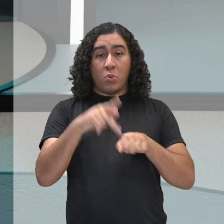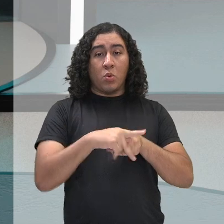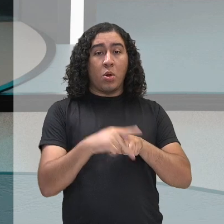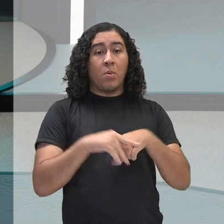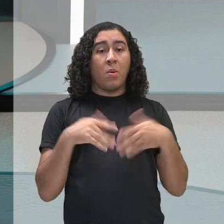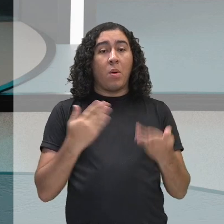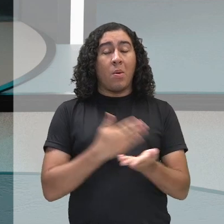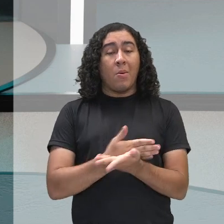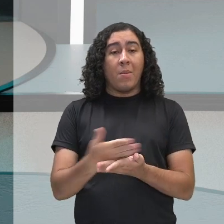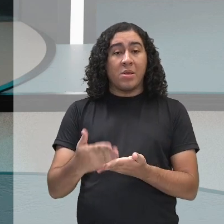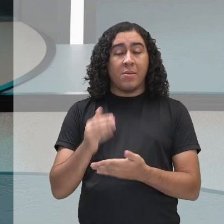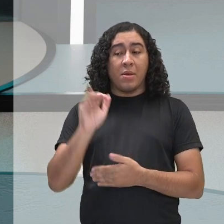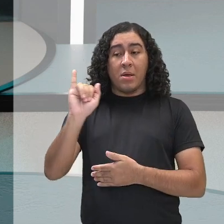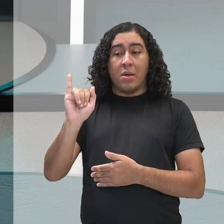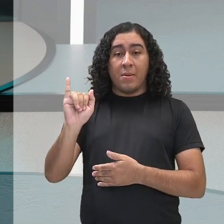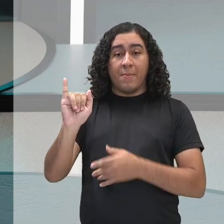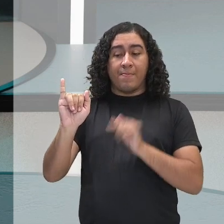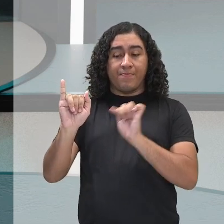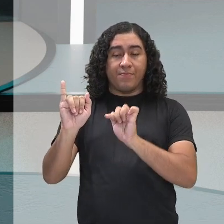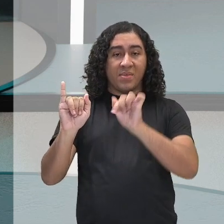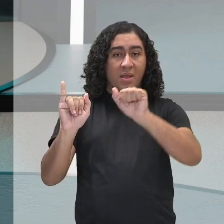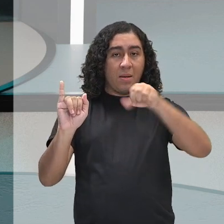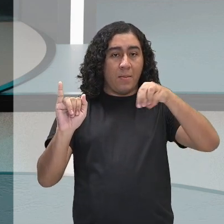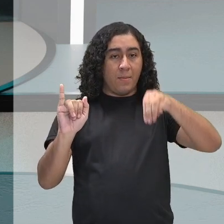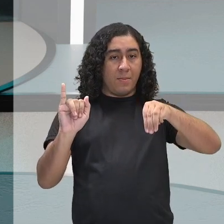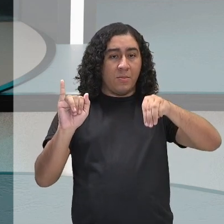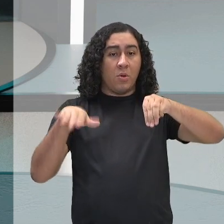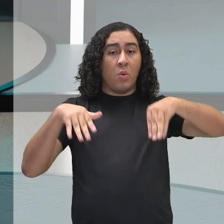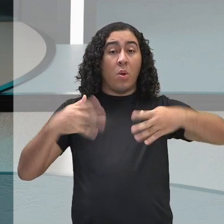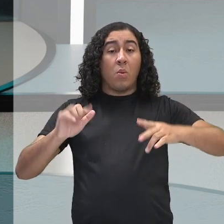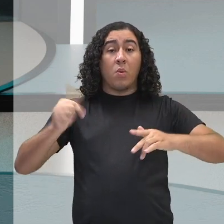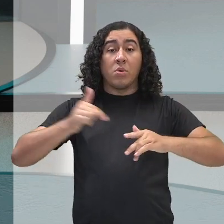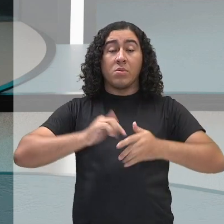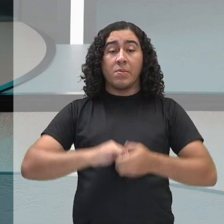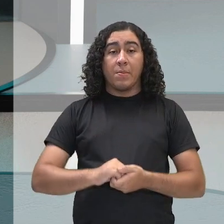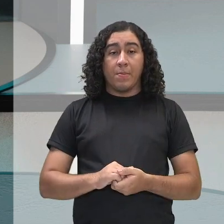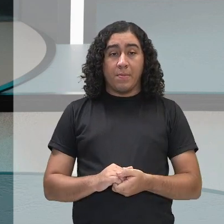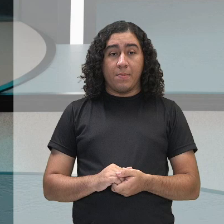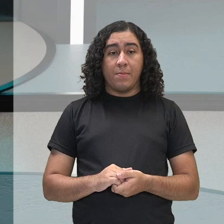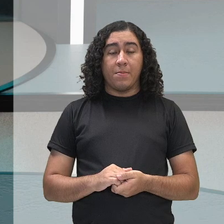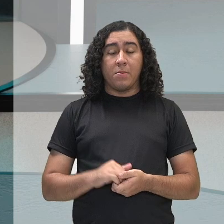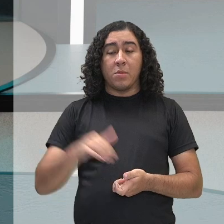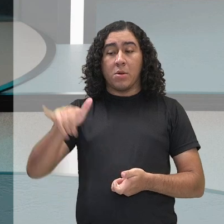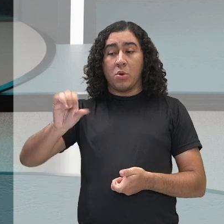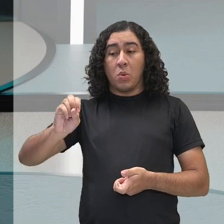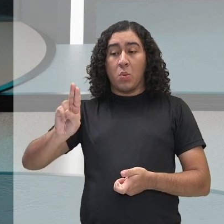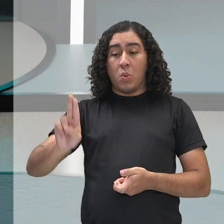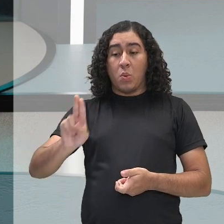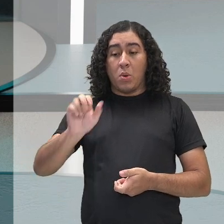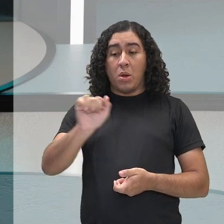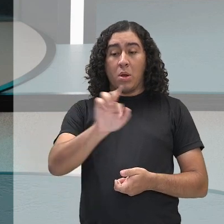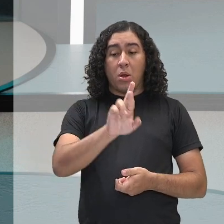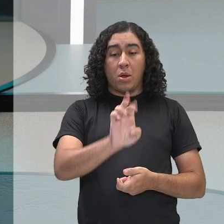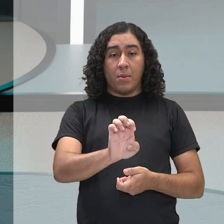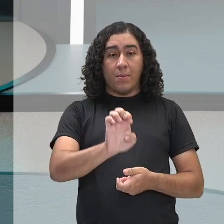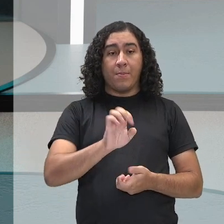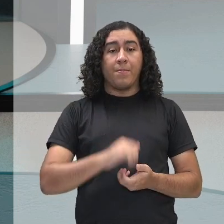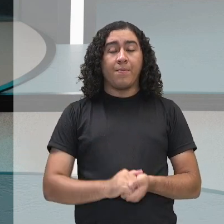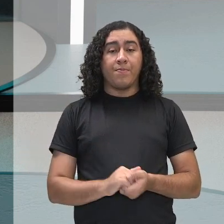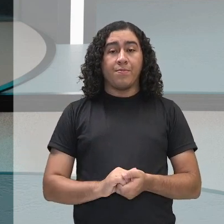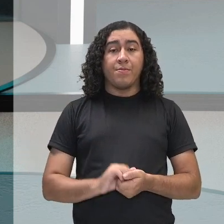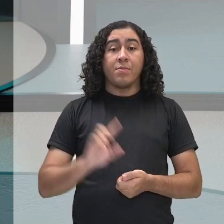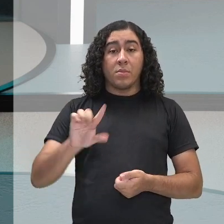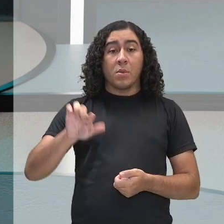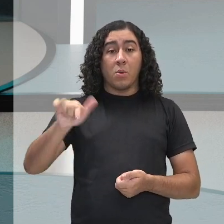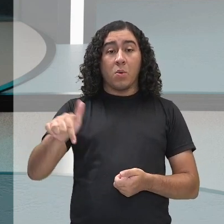são? Começando aqui com I, né? I am. O que mais nós temos? You are. Em seguida,